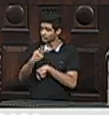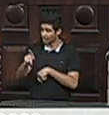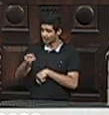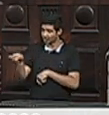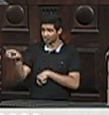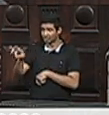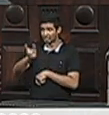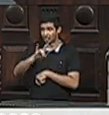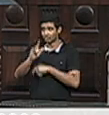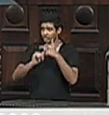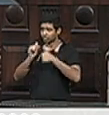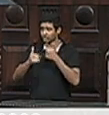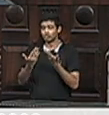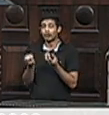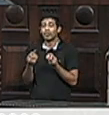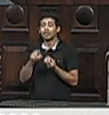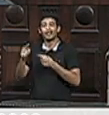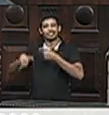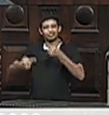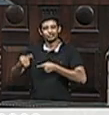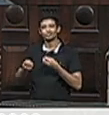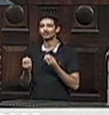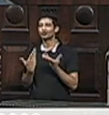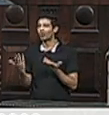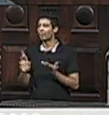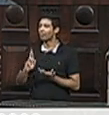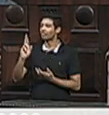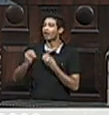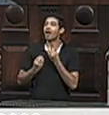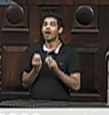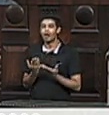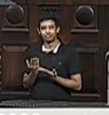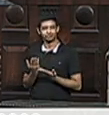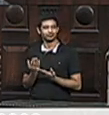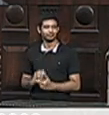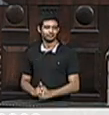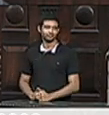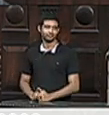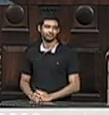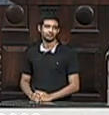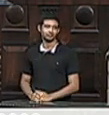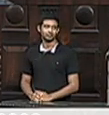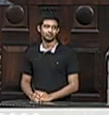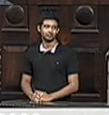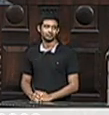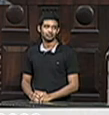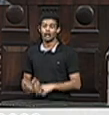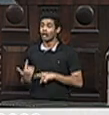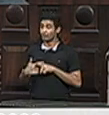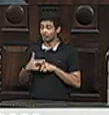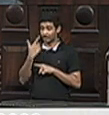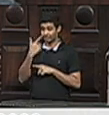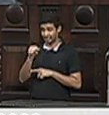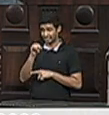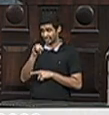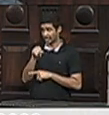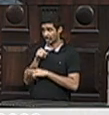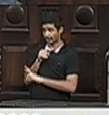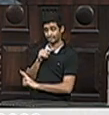deve definir as entidades que devem representar os trabalhadores lá no Conselho de Trabalho e